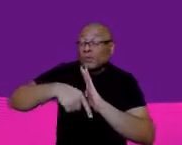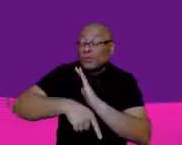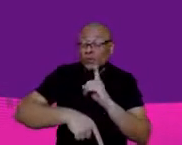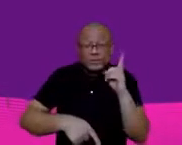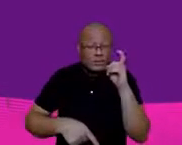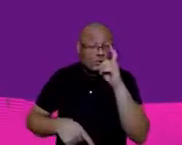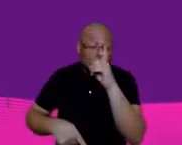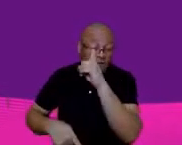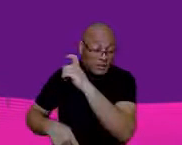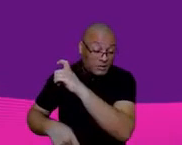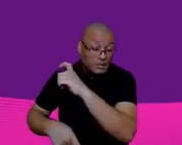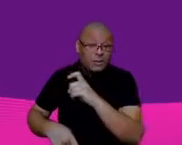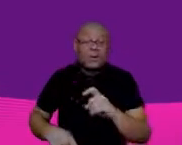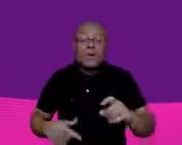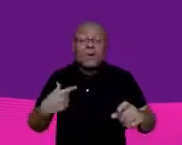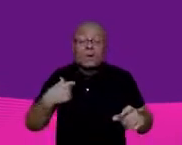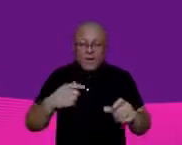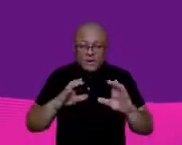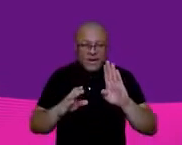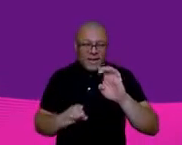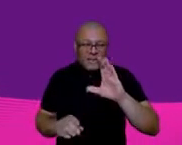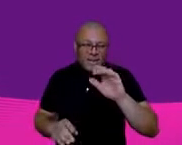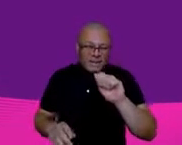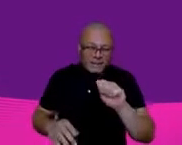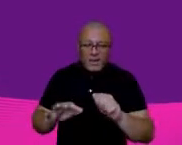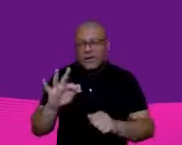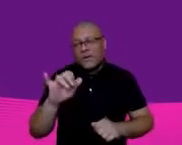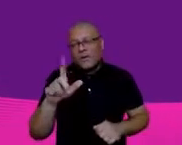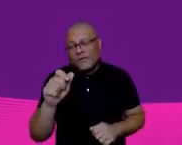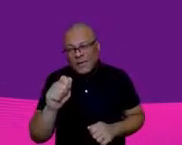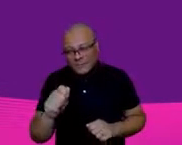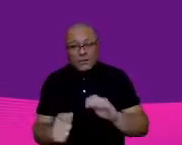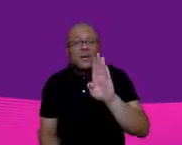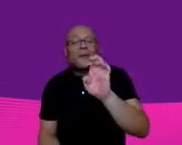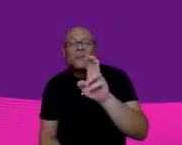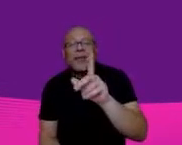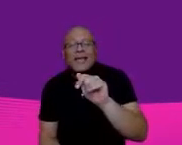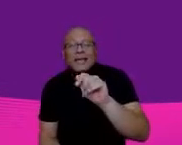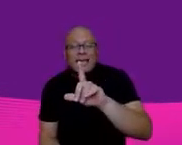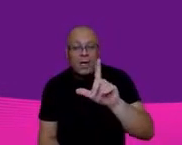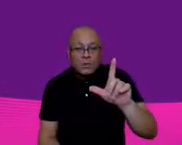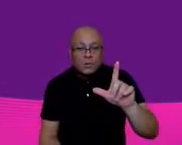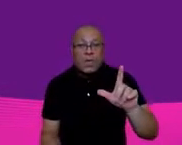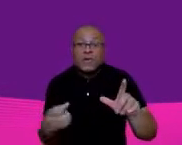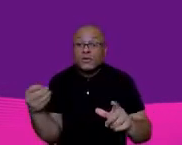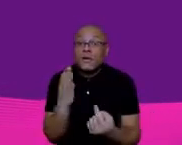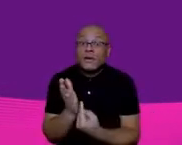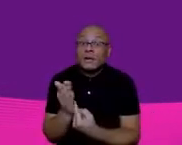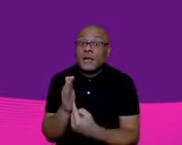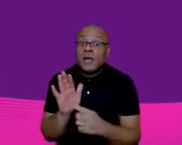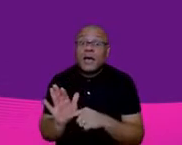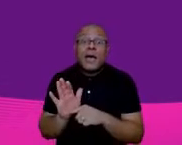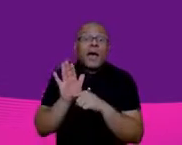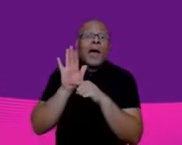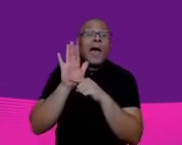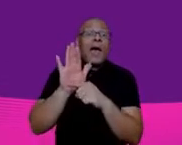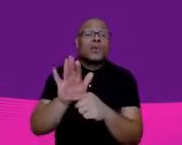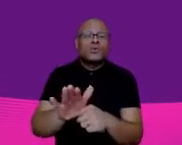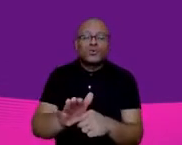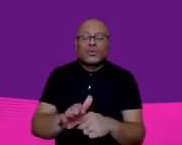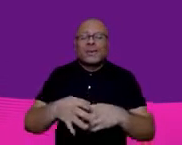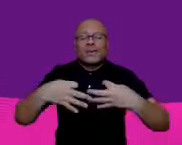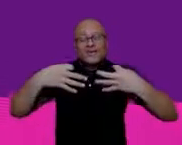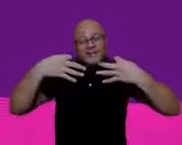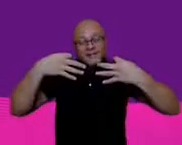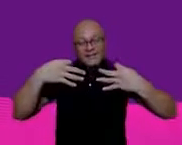bacia, acetábulo, ou mesmo plexo, braquial, essas novas tecnologias ajudam uma dissecção mais precisa.